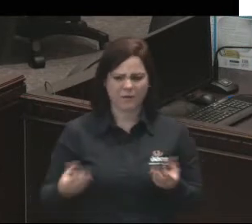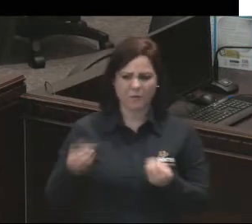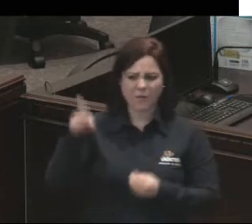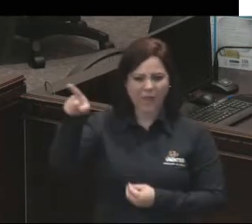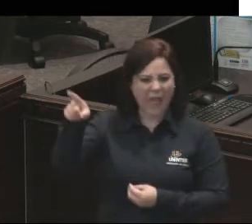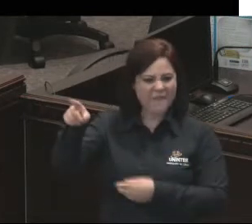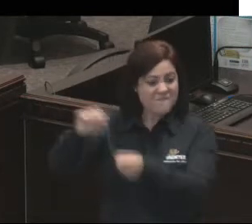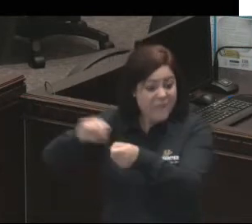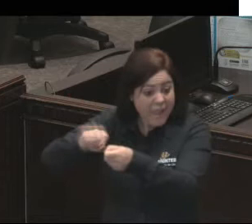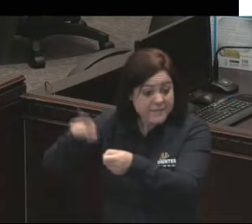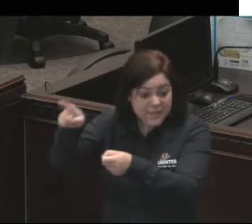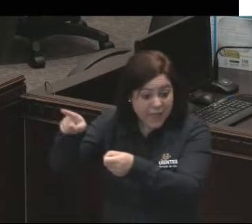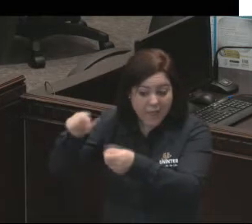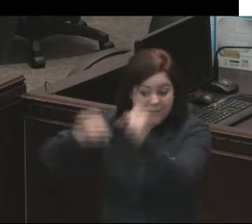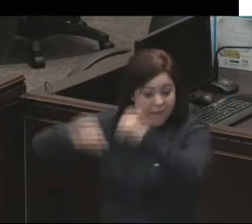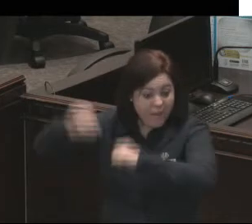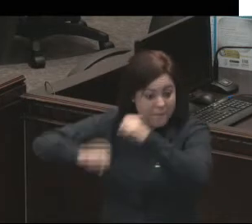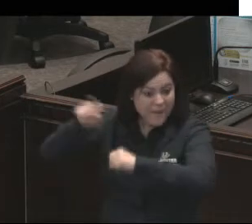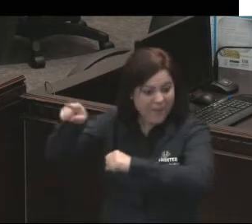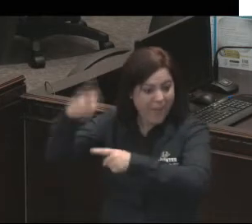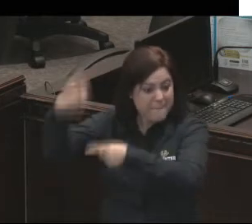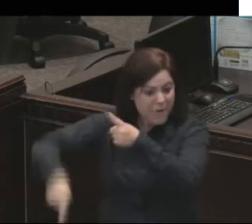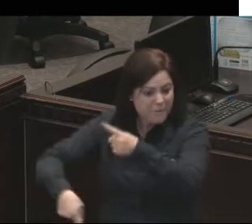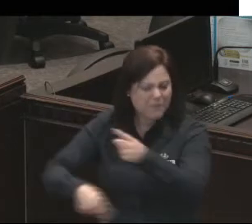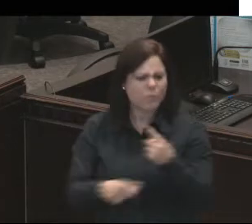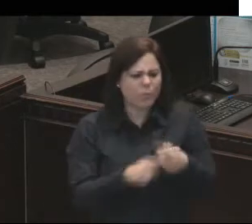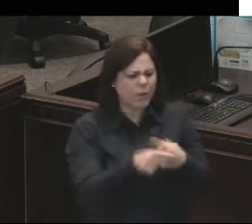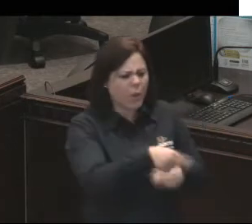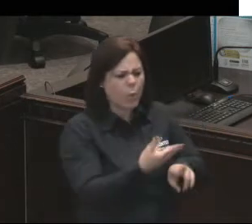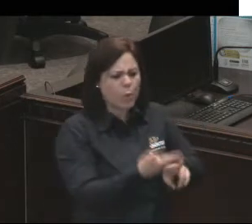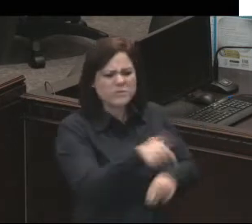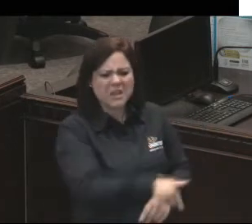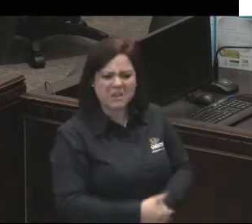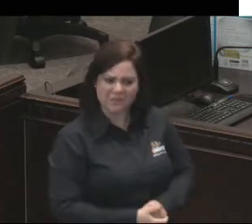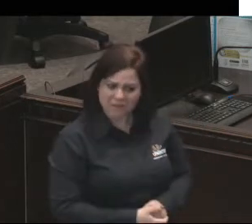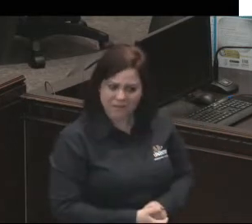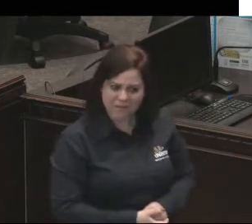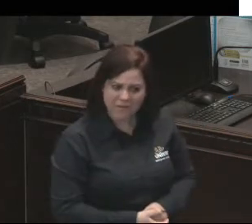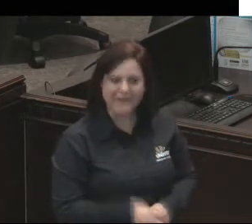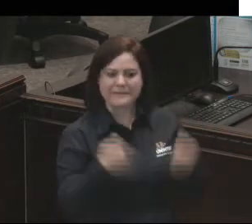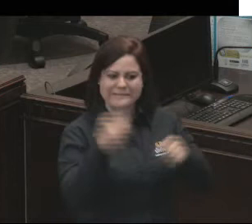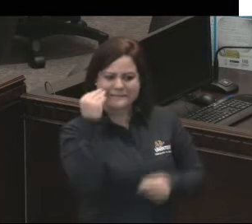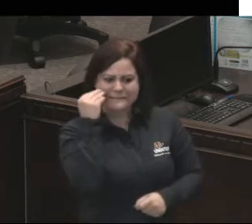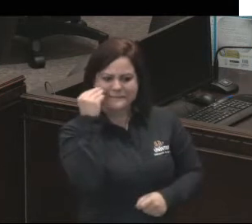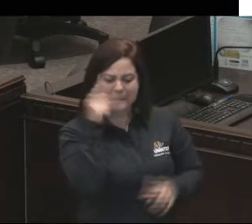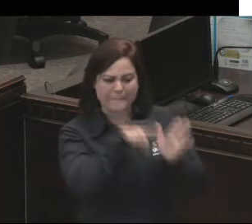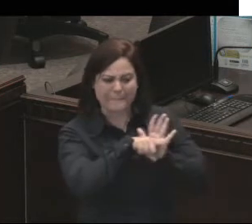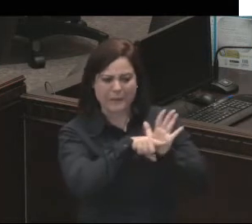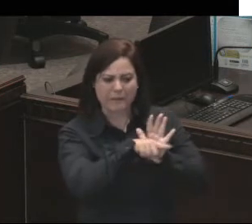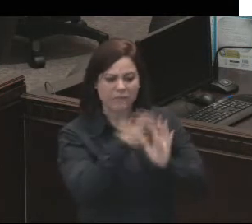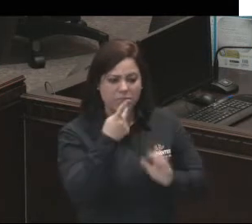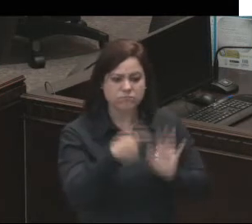origem, por que que ele é usado no Brasil? E aí nós temos que ficar fazendo vários testes de toxicidade para mostrar que ele